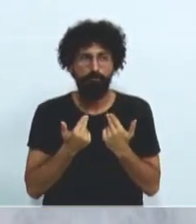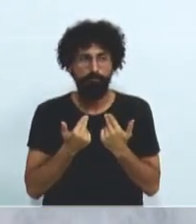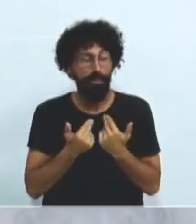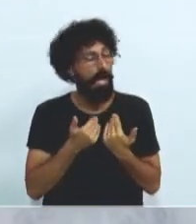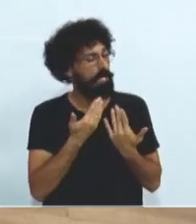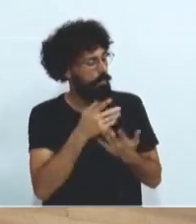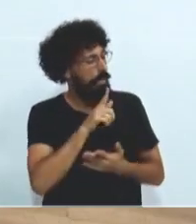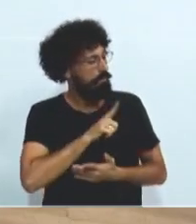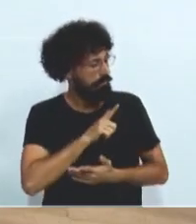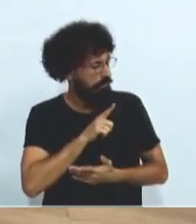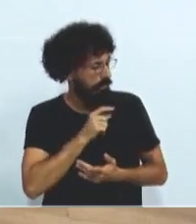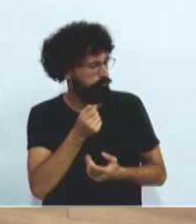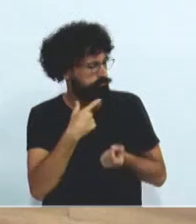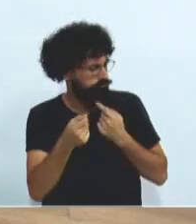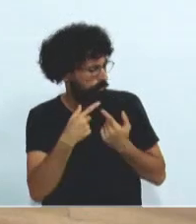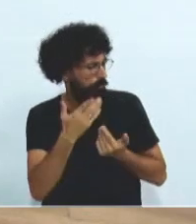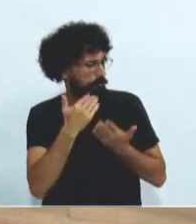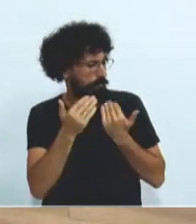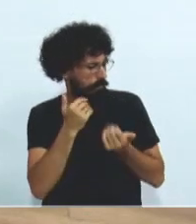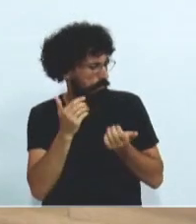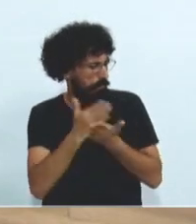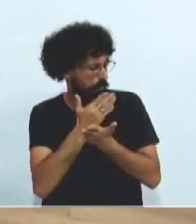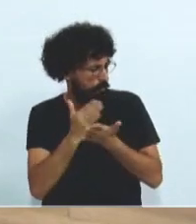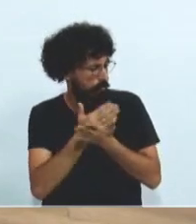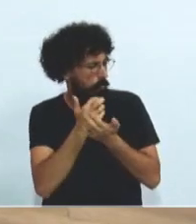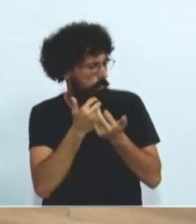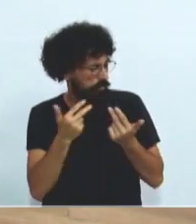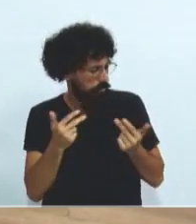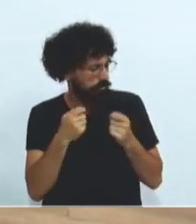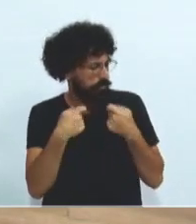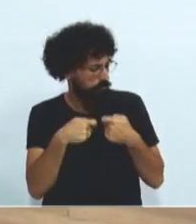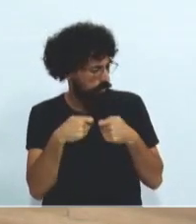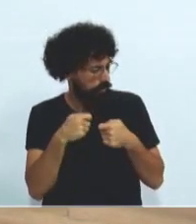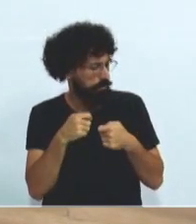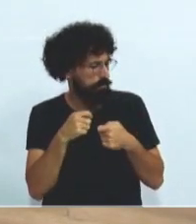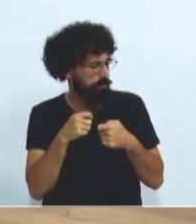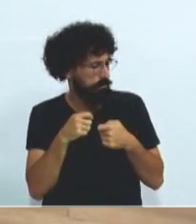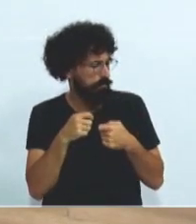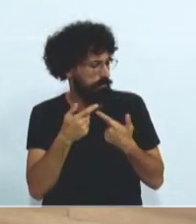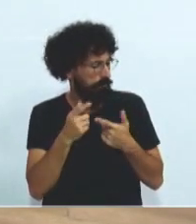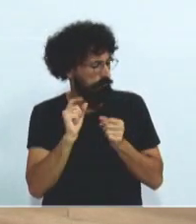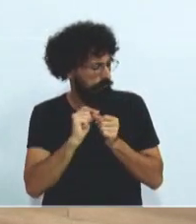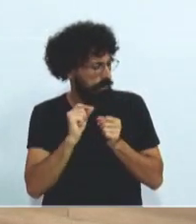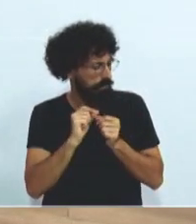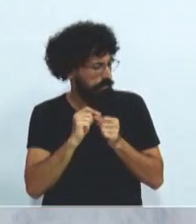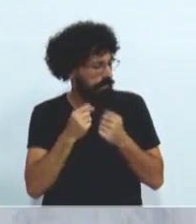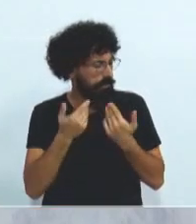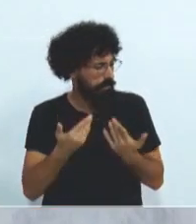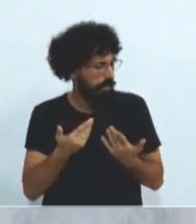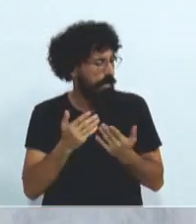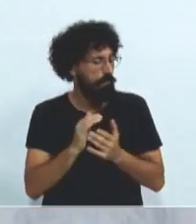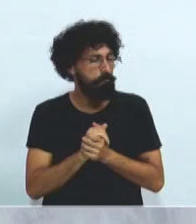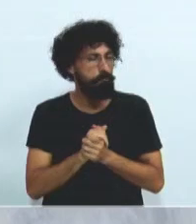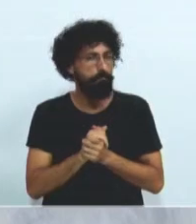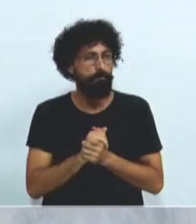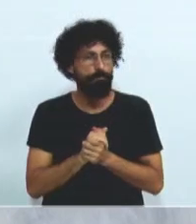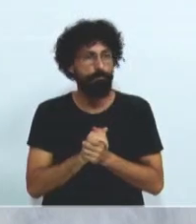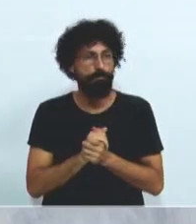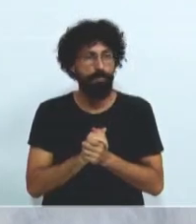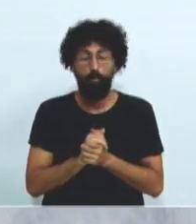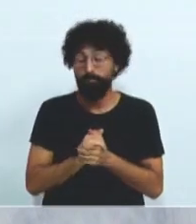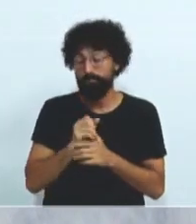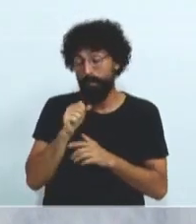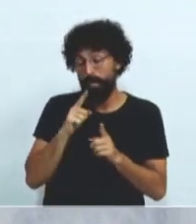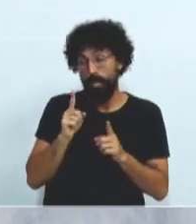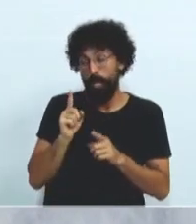equipe médica para questões de anestesia, de bem-estar, assim. Então, não é